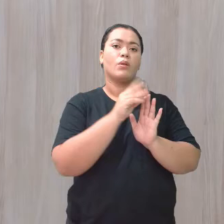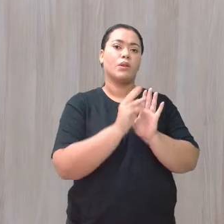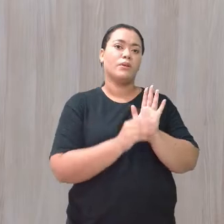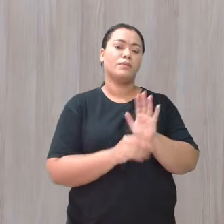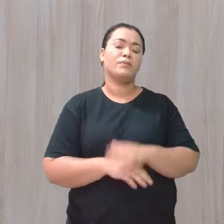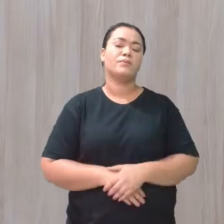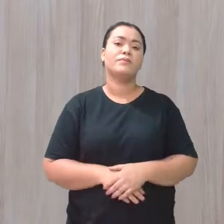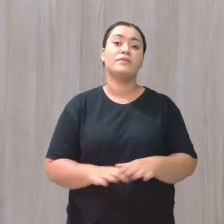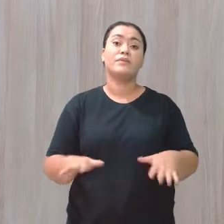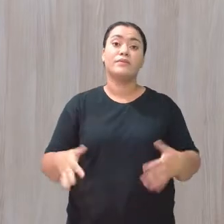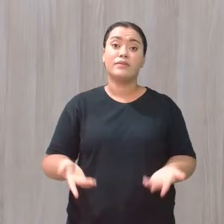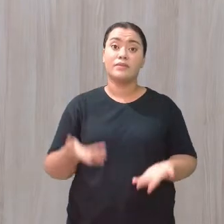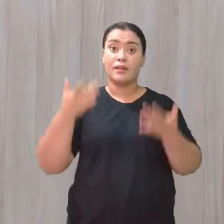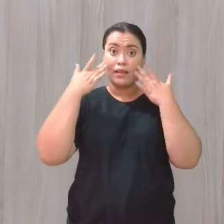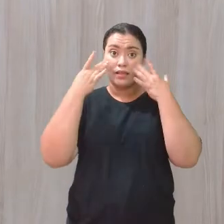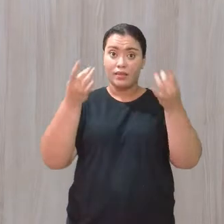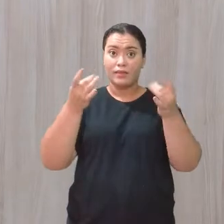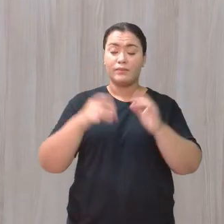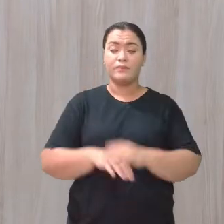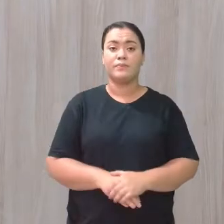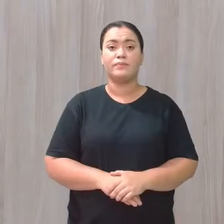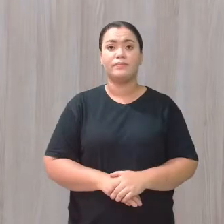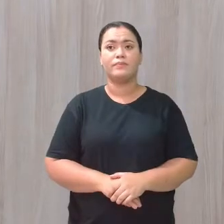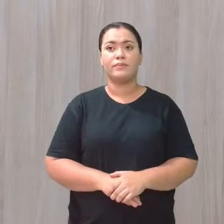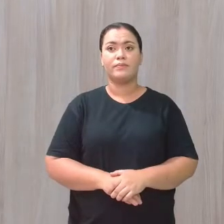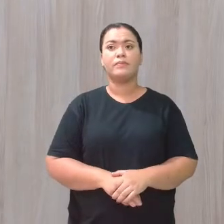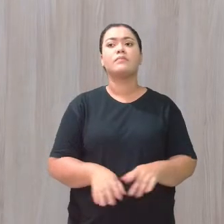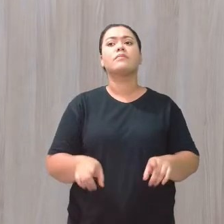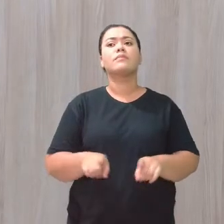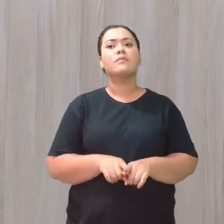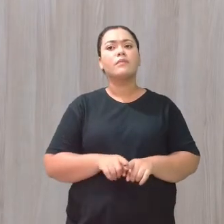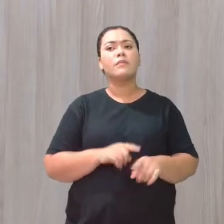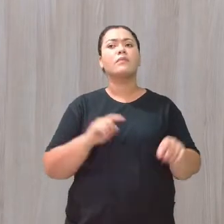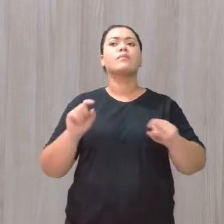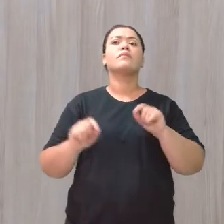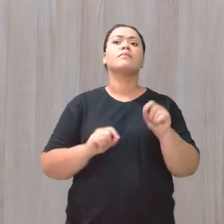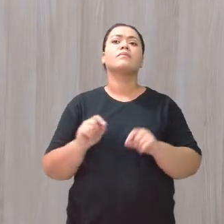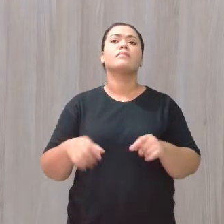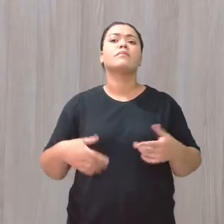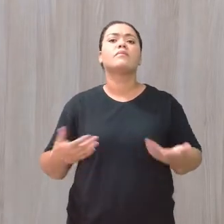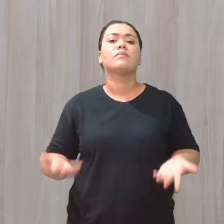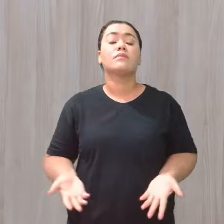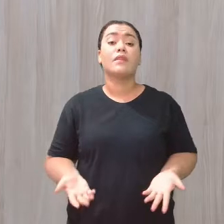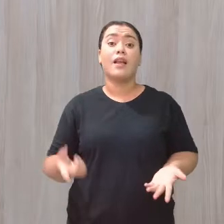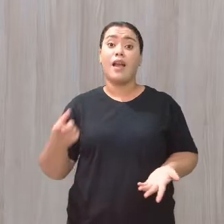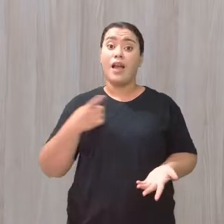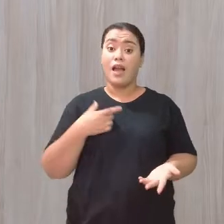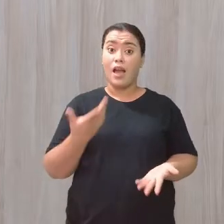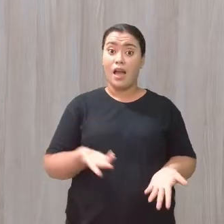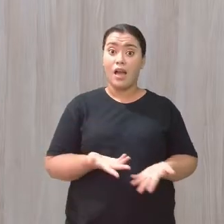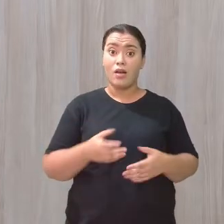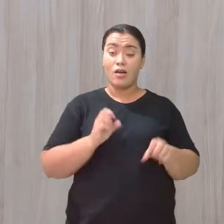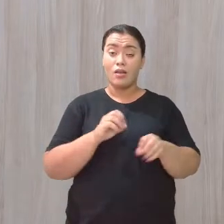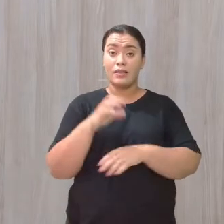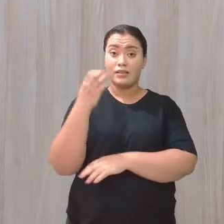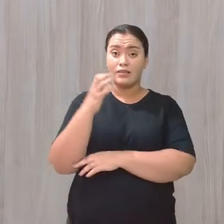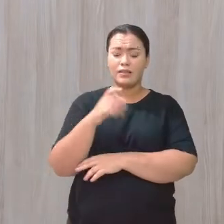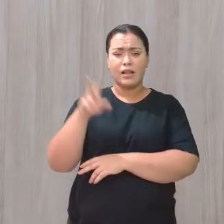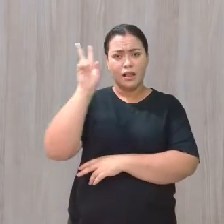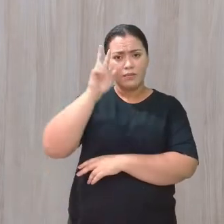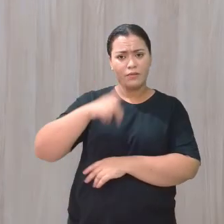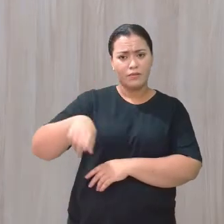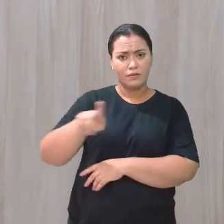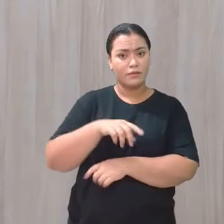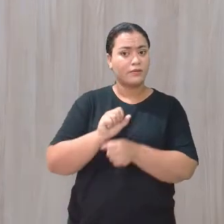conteúdos. Então fiquem atentos, tá certo? E também trazendo para vocês como aula de ciências, lembrando a vocês que também